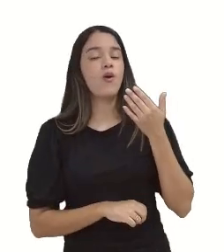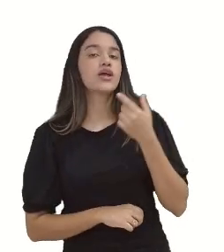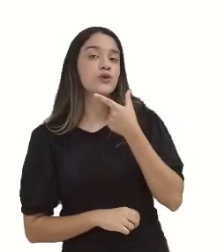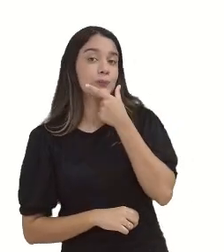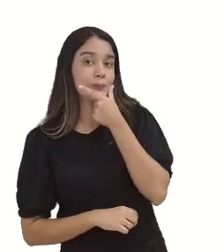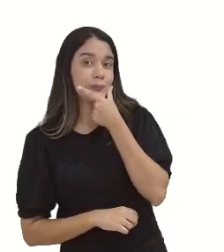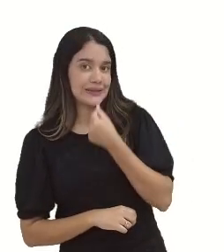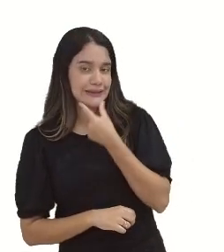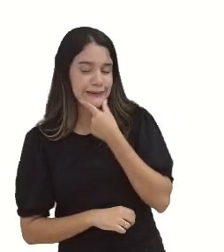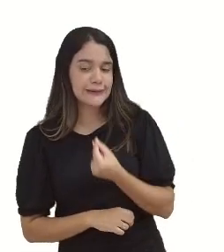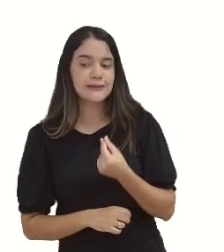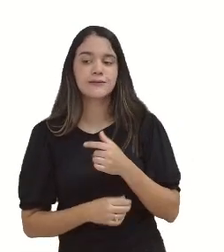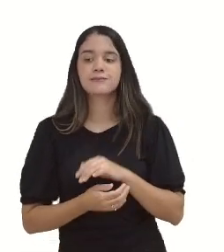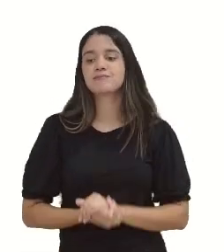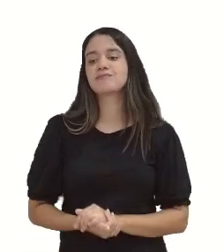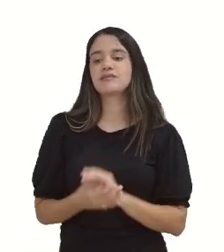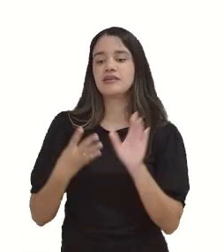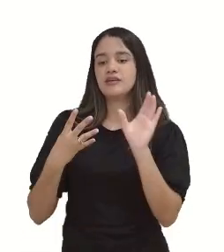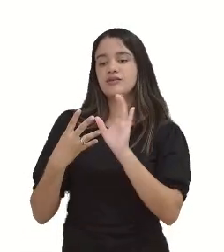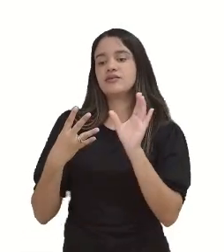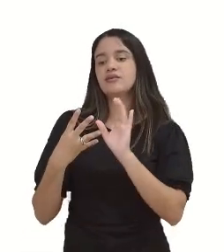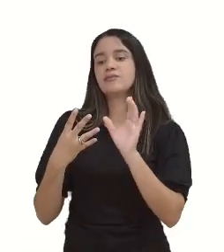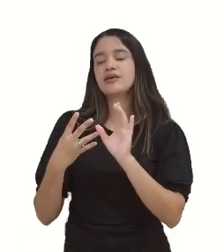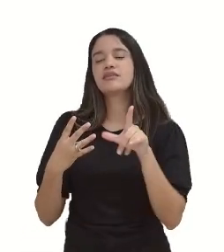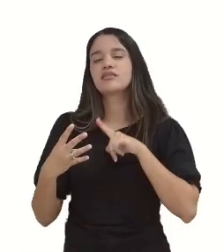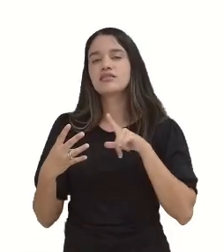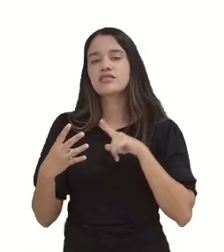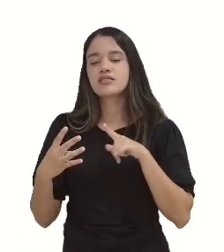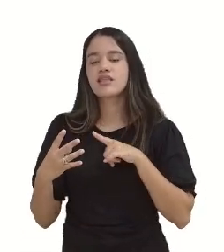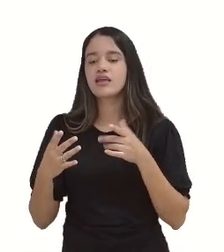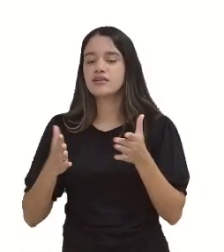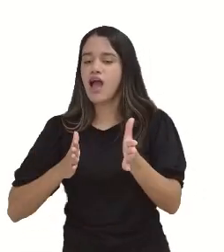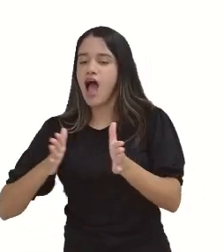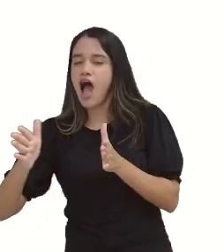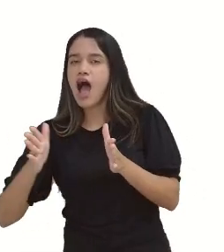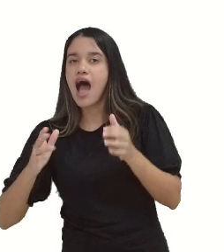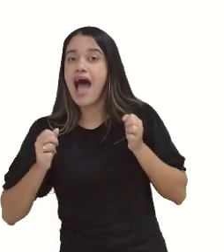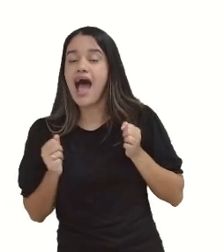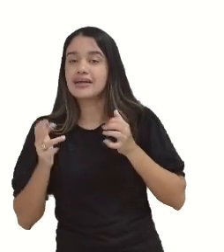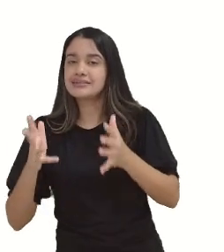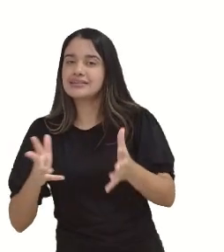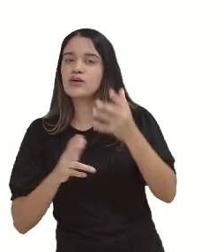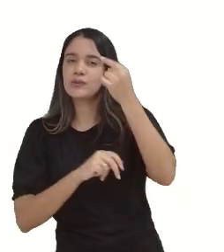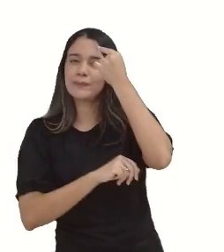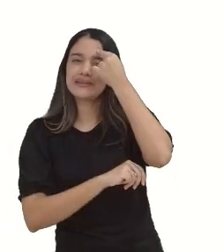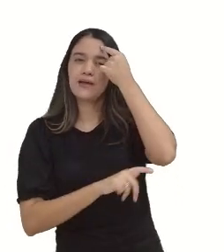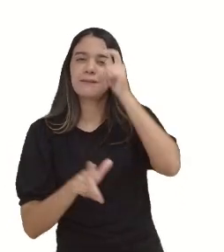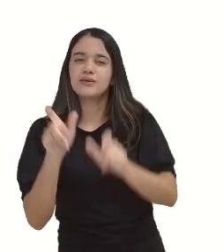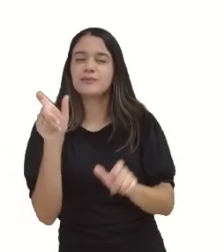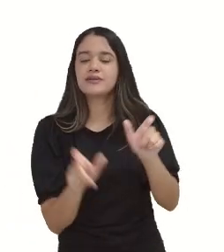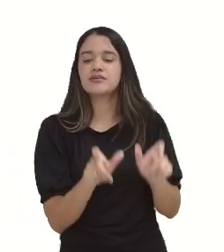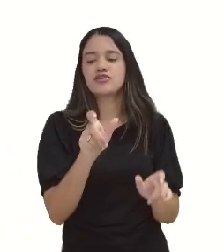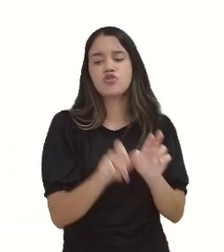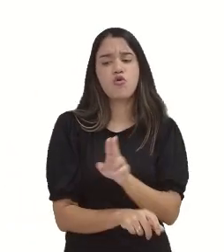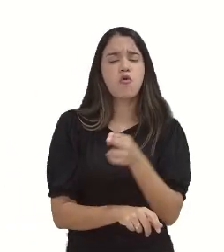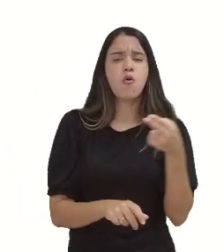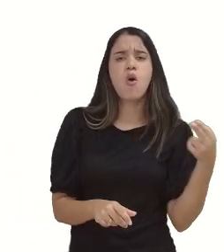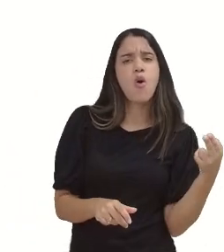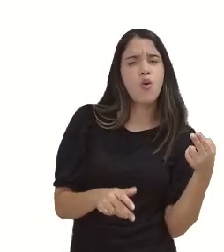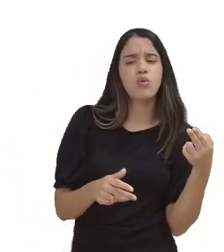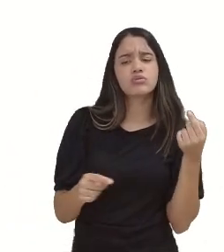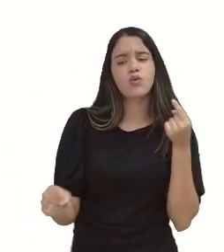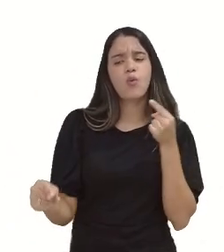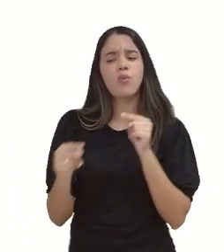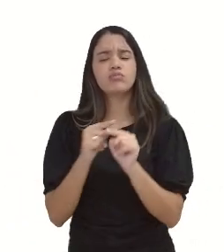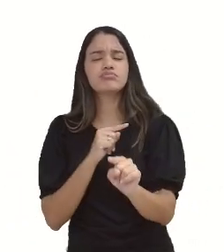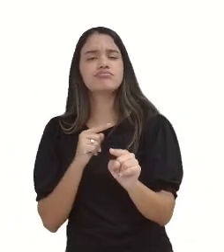de atemporalidade nas ações e pensamentos dos personagens. Ou estabelece a